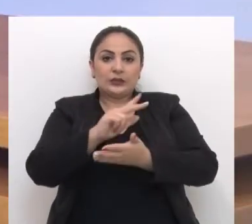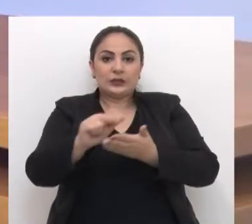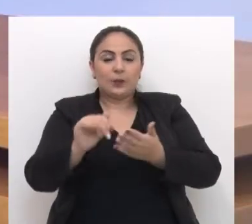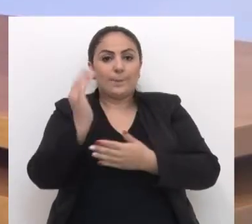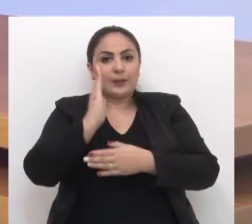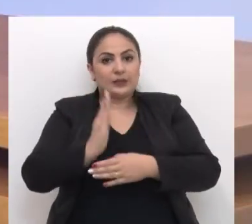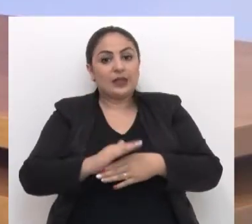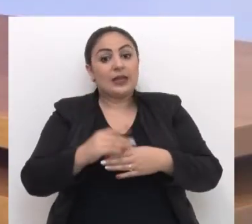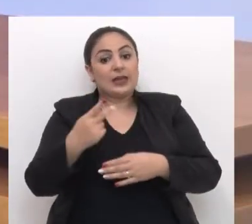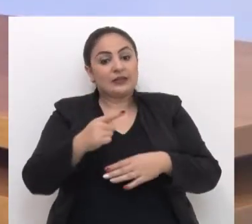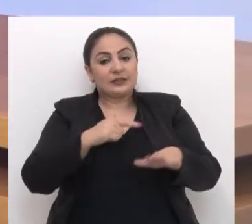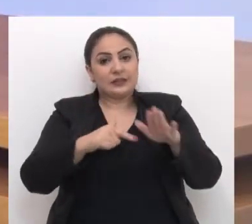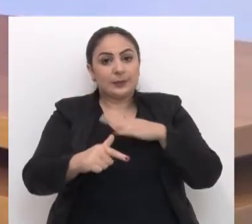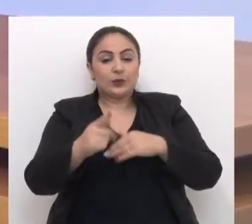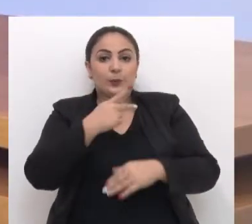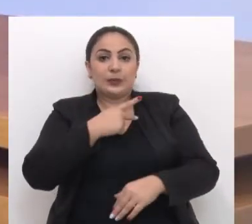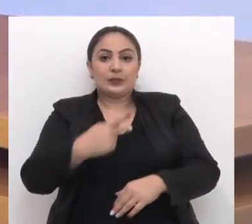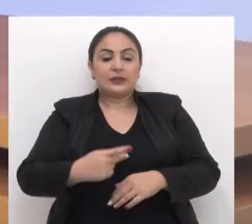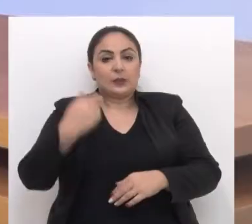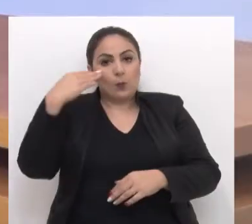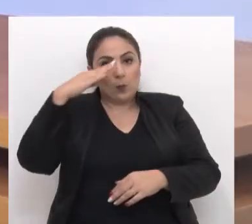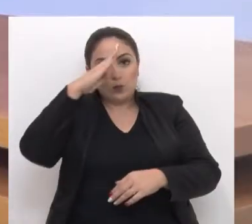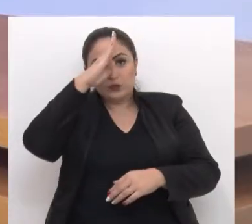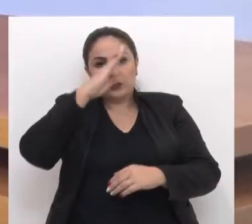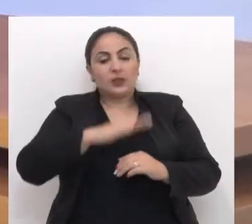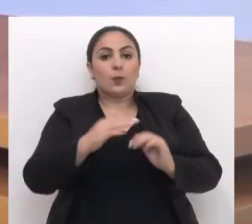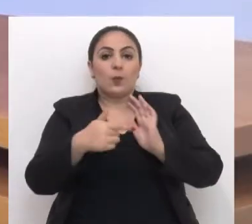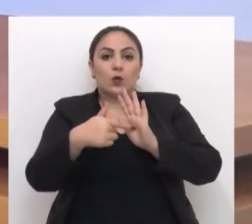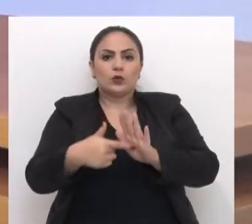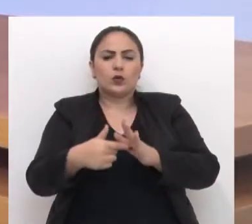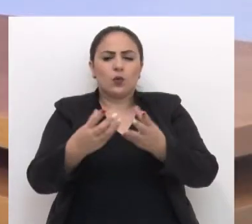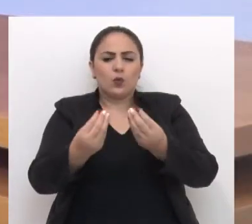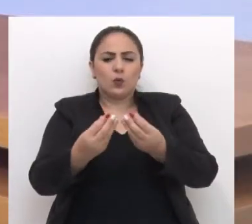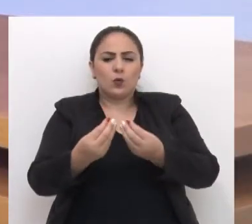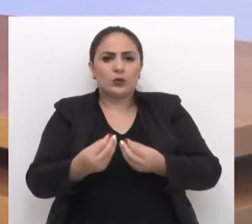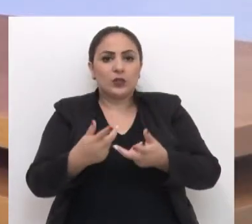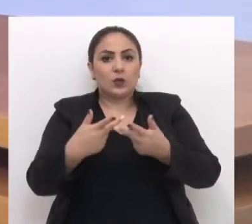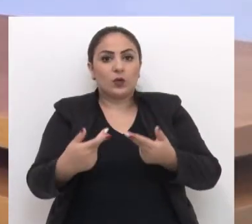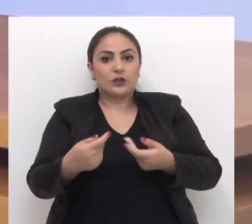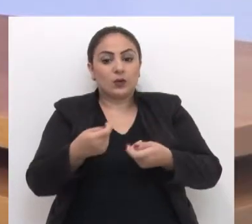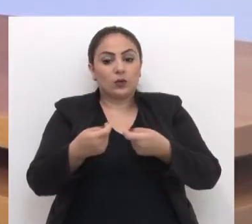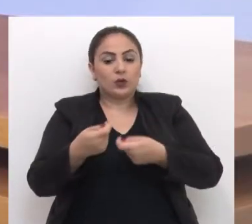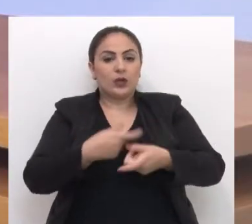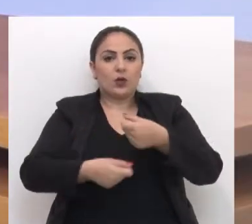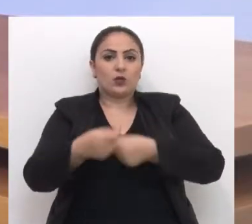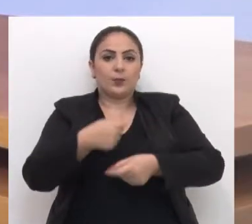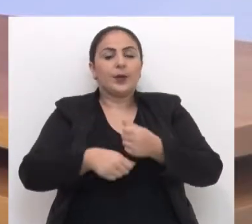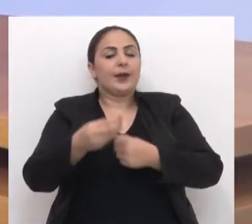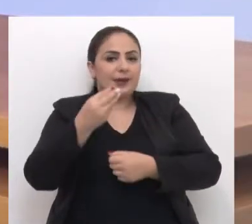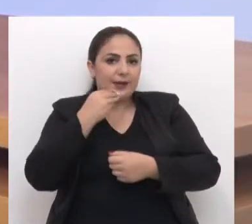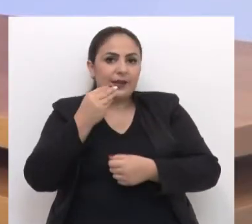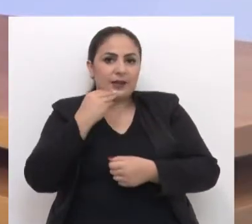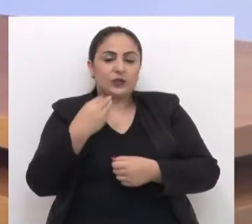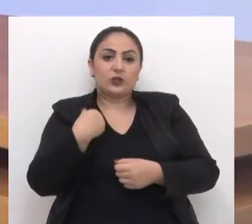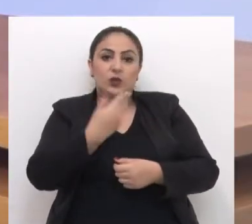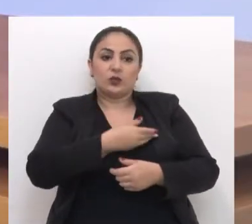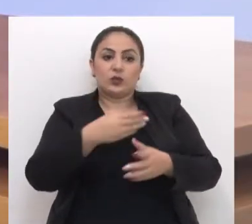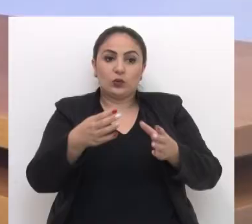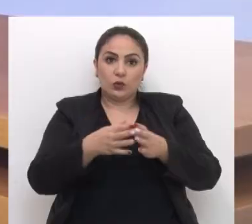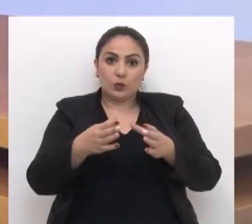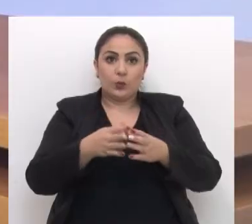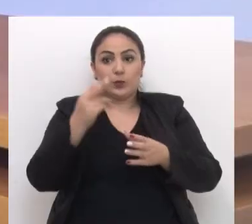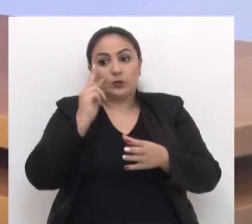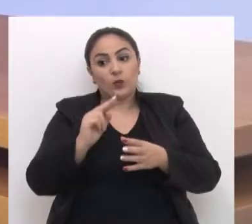nesta semana o presidente Jair Bolsonaro apresentou um pacote de medidas econômicas. E claro, a nossa